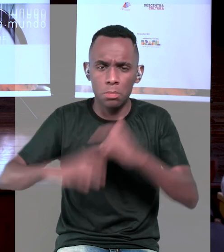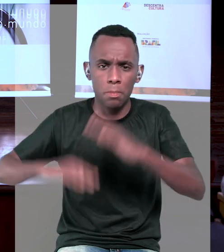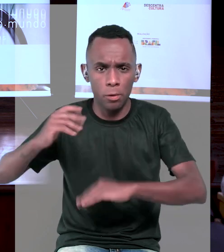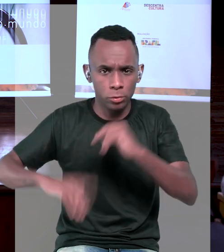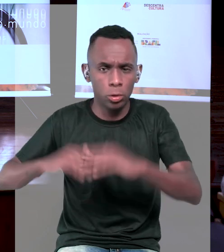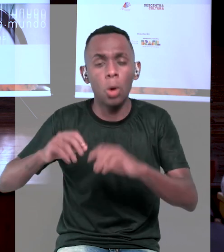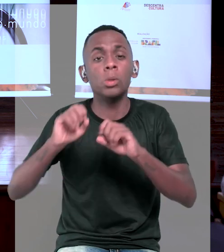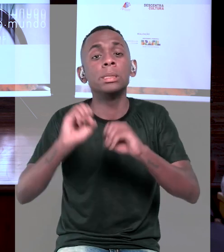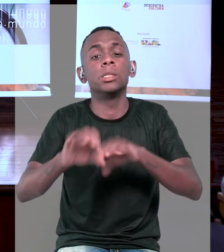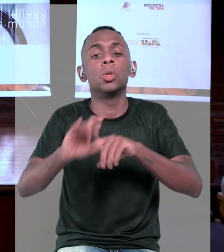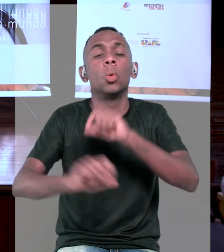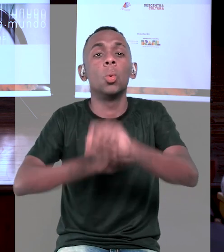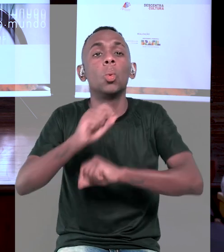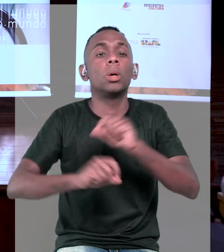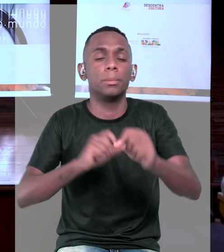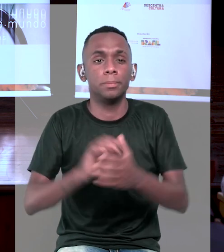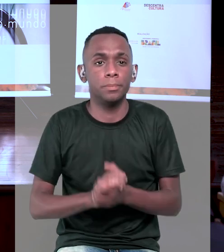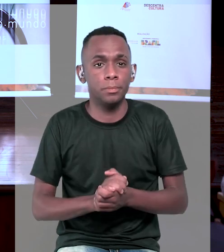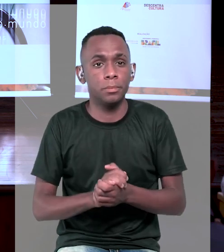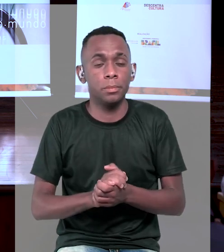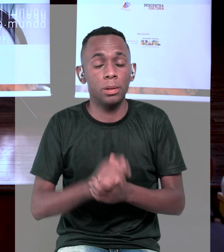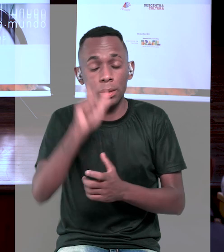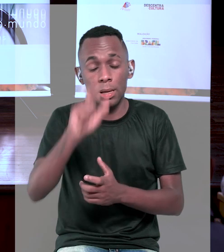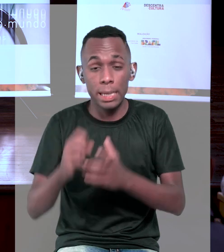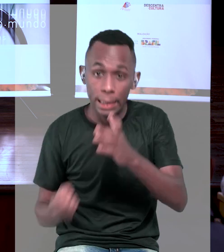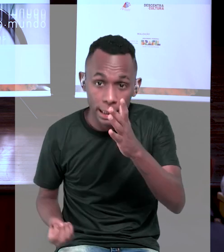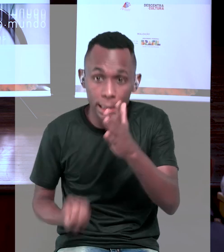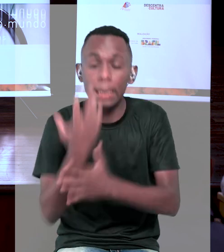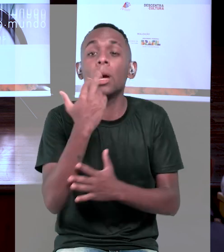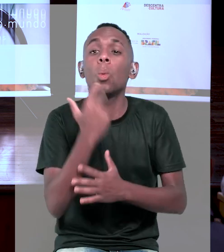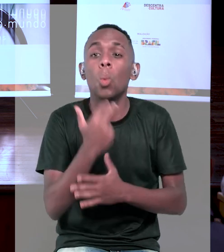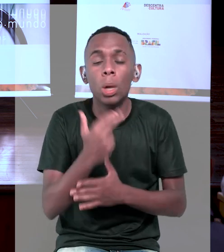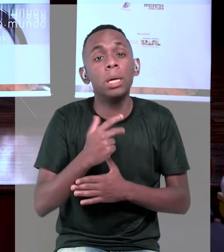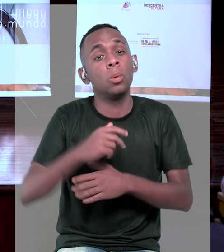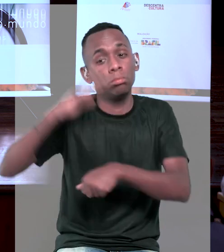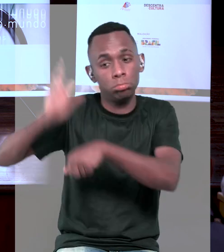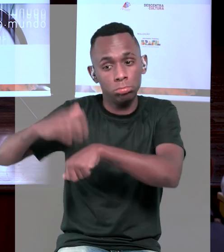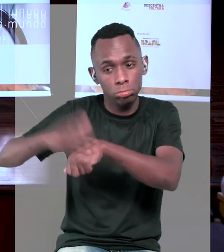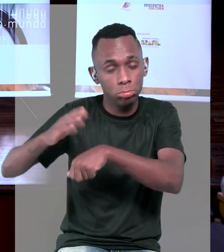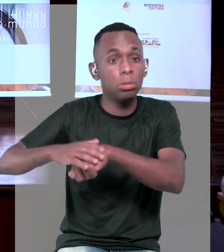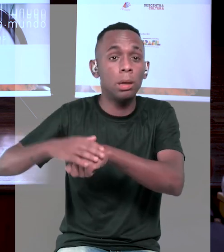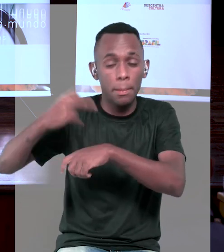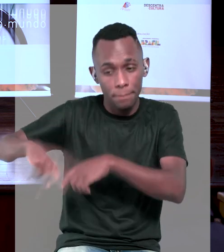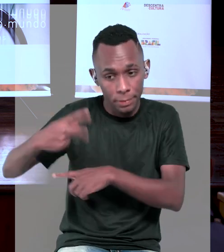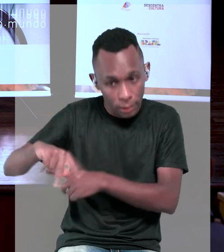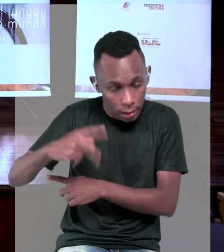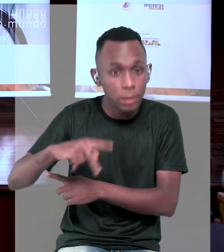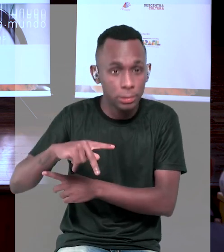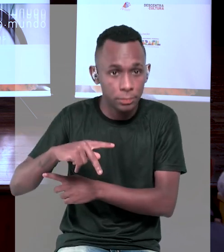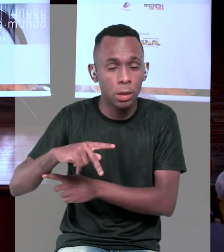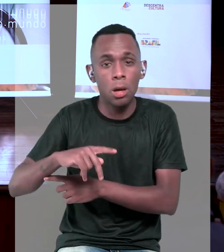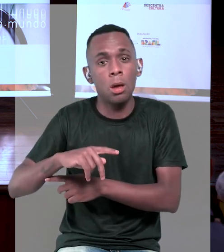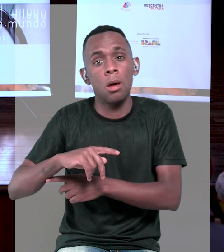ensinou o seguinte: quem cria uma língua tem sob domínio essa mesma língua, enquanto ela